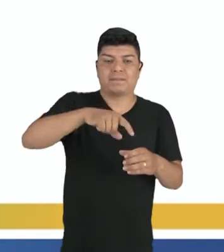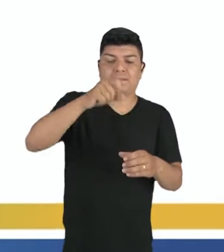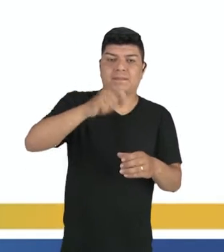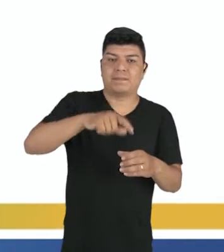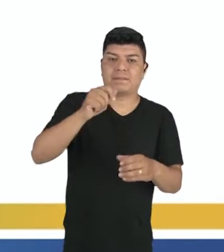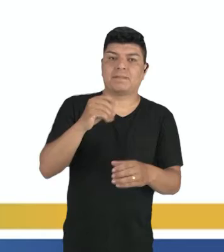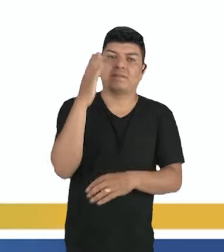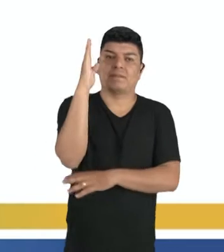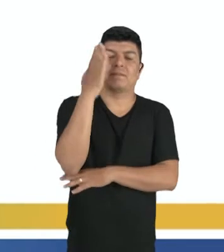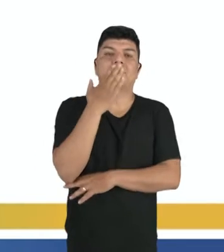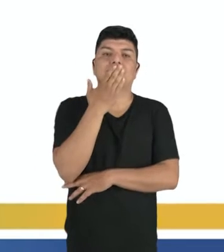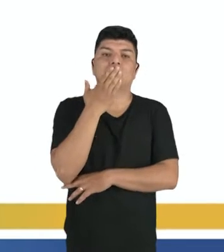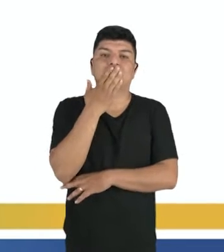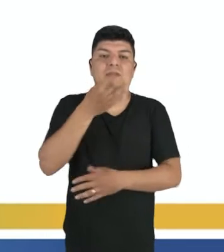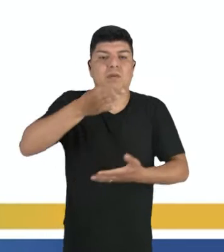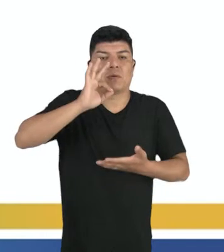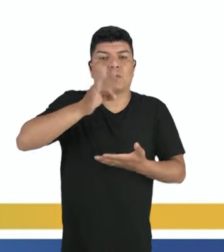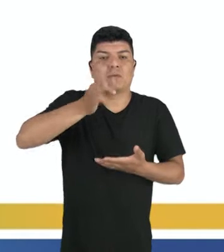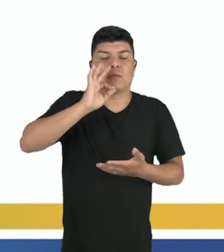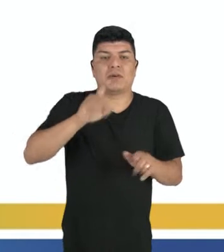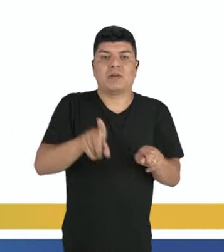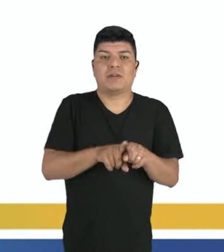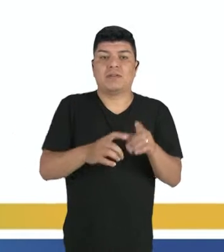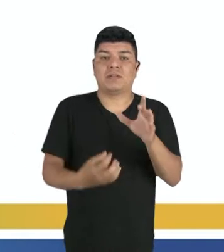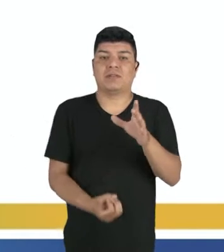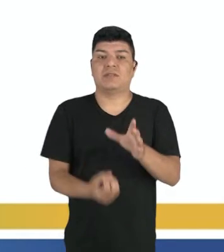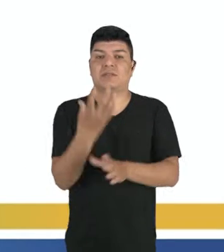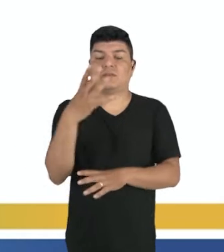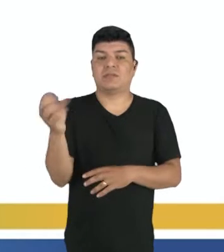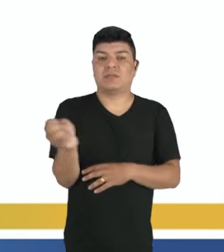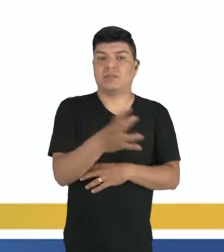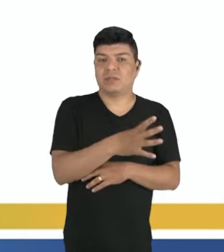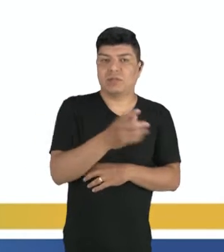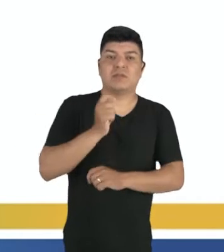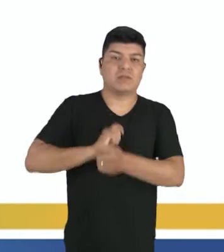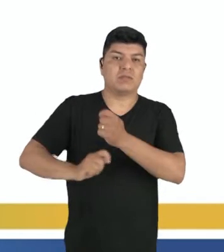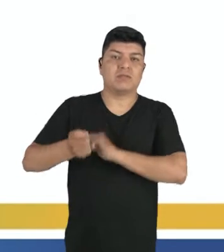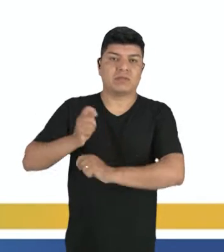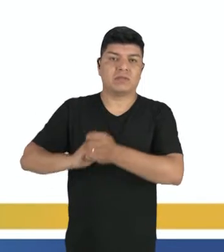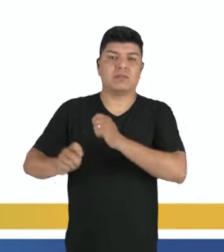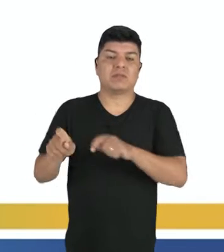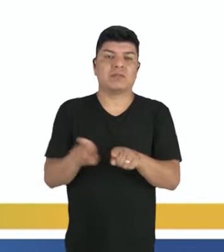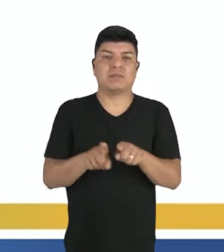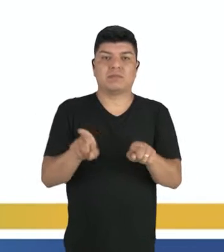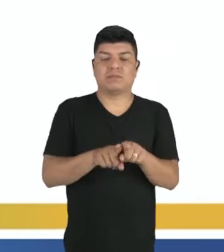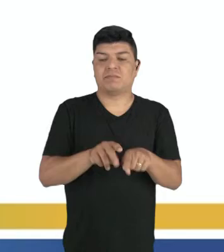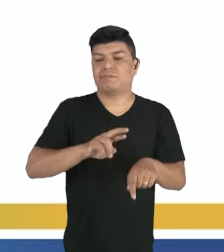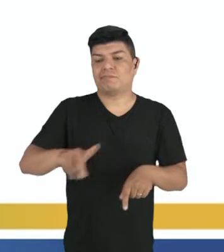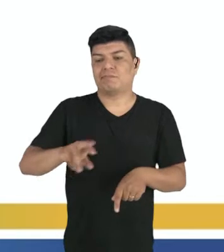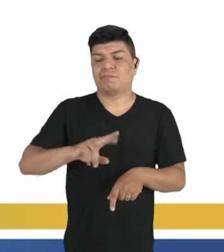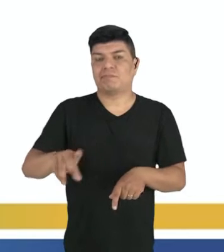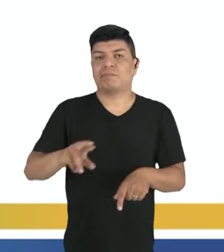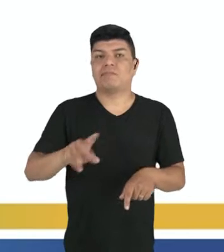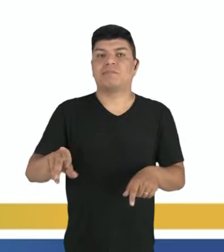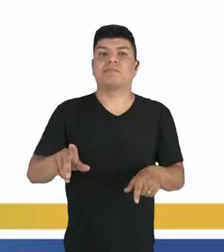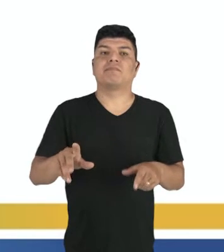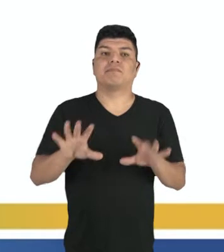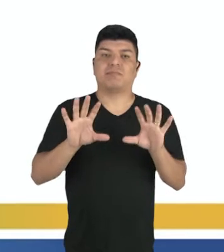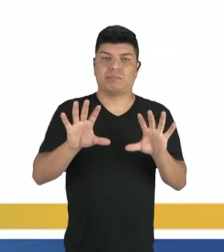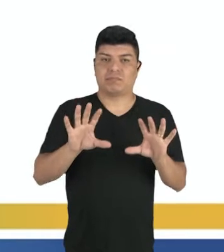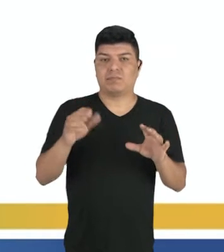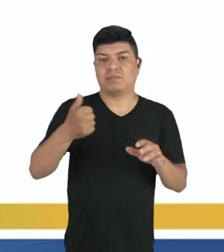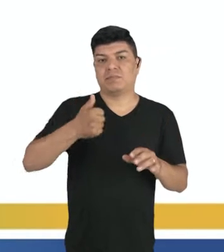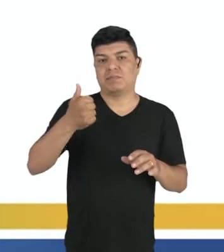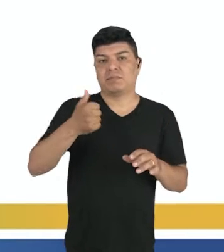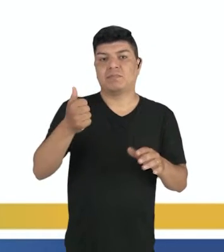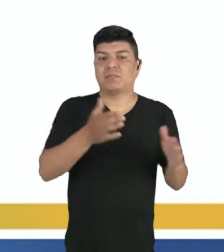cana-de-açúcar, o café, até ir surgindo novas atividades econômicas. Então, não era tão expressivo aí nesse